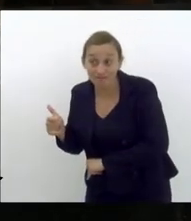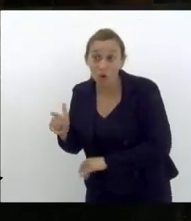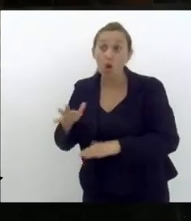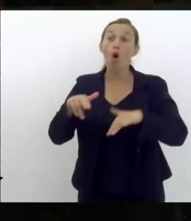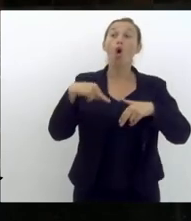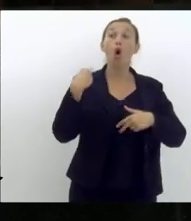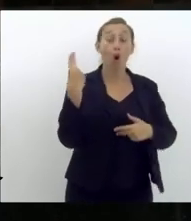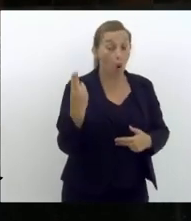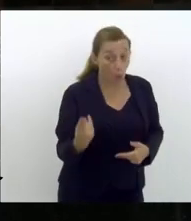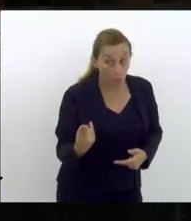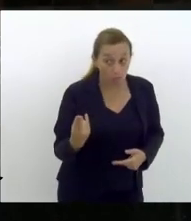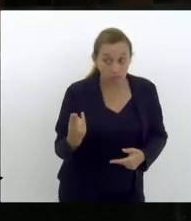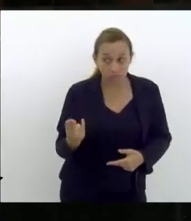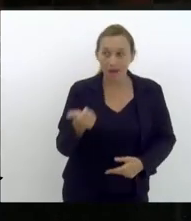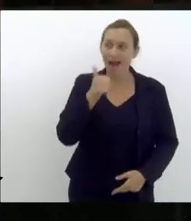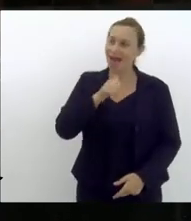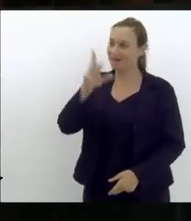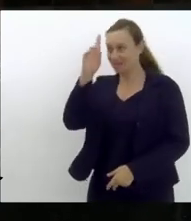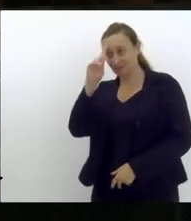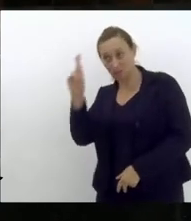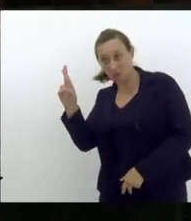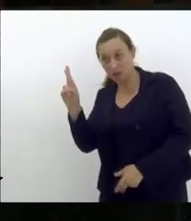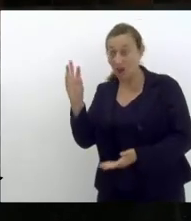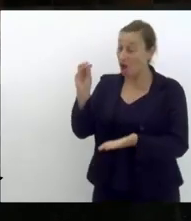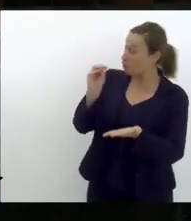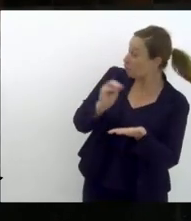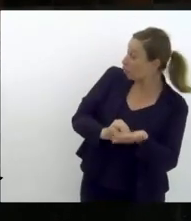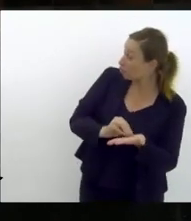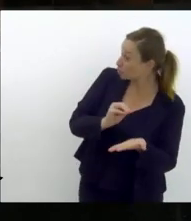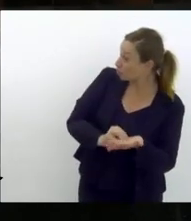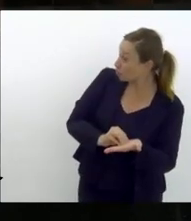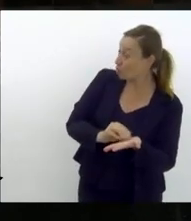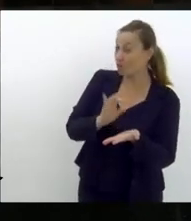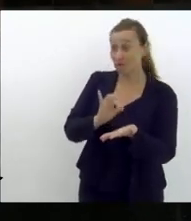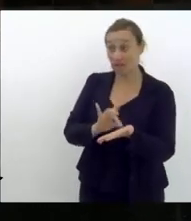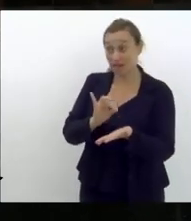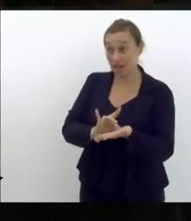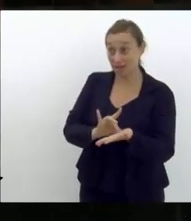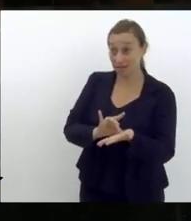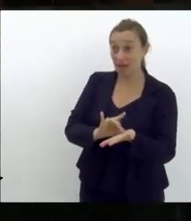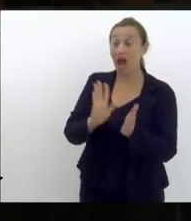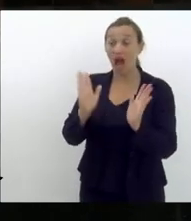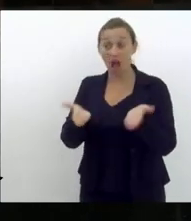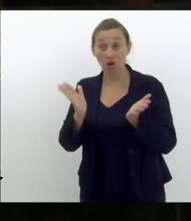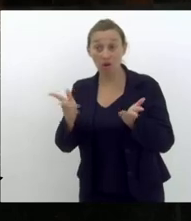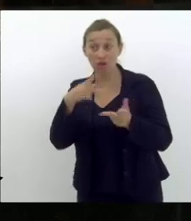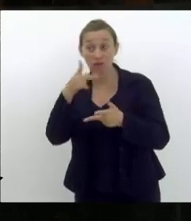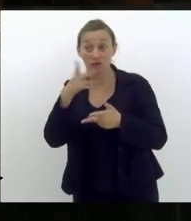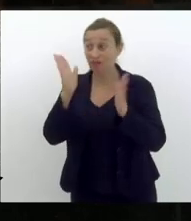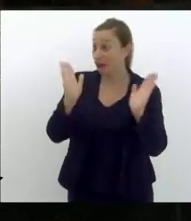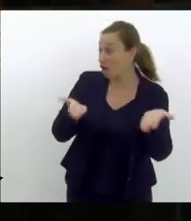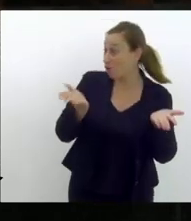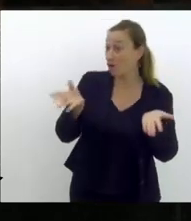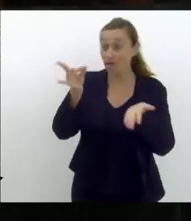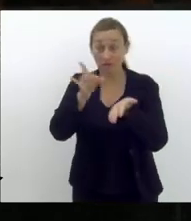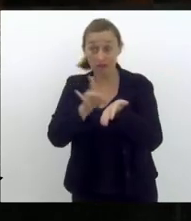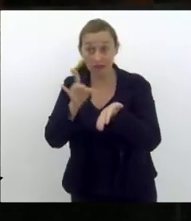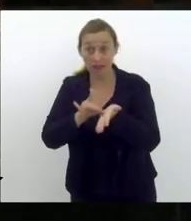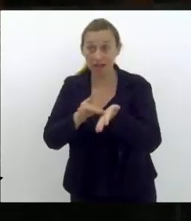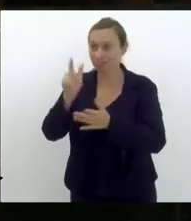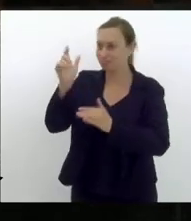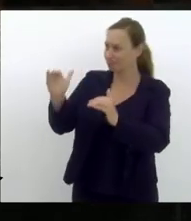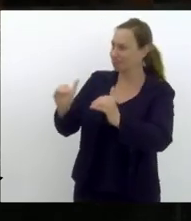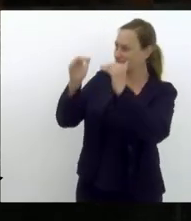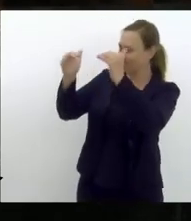ou a senhora faltou com a verdade agora que eu estou trazendo esse fato para a senhora vossa